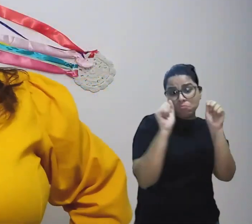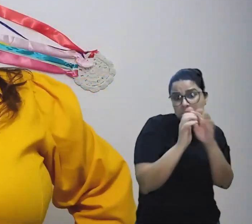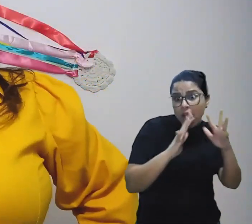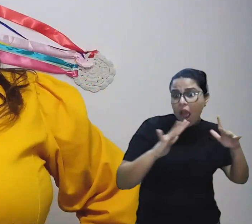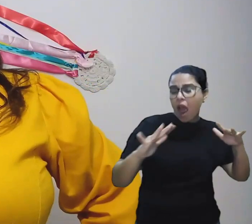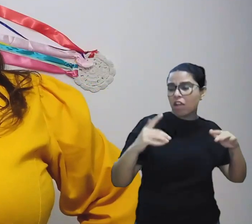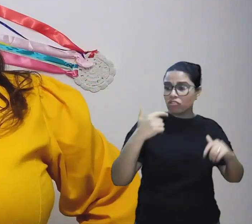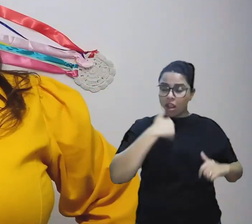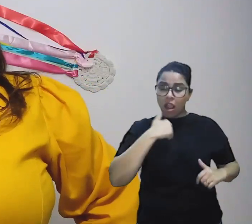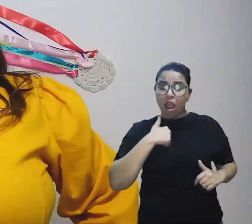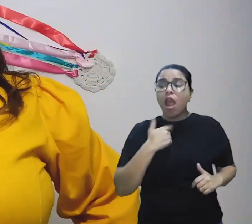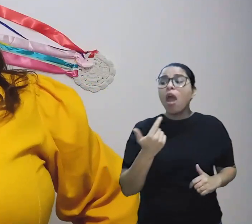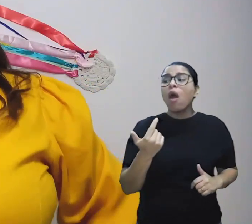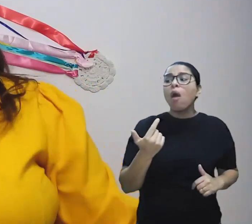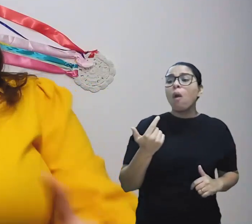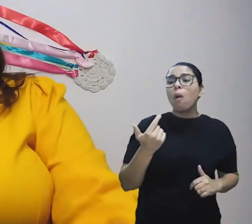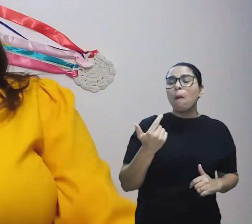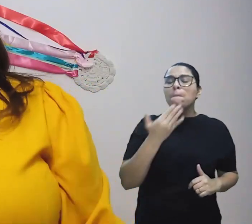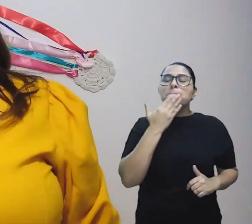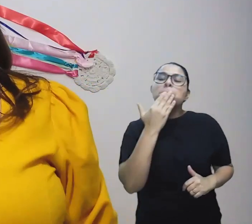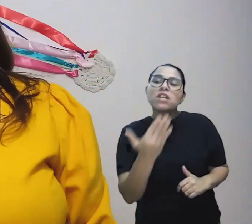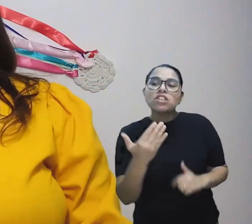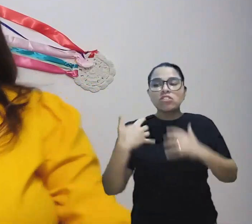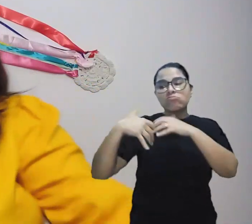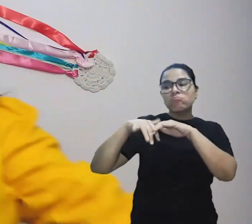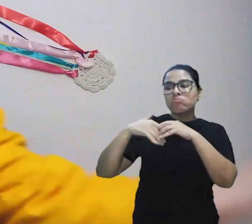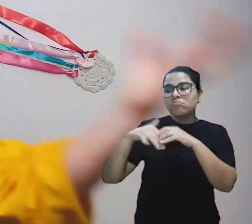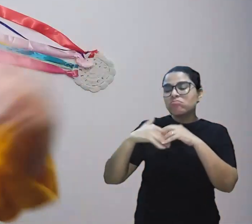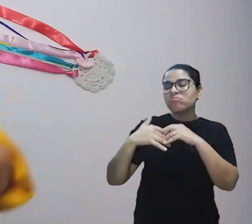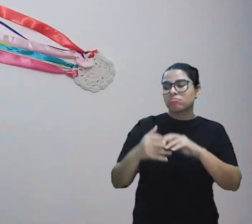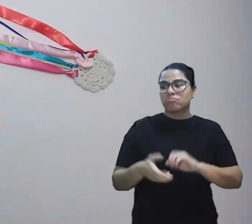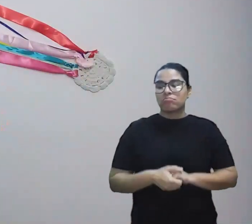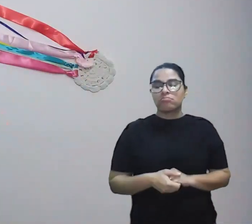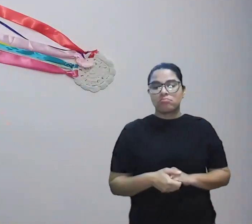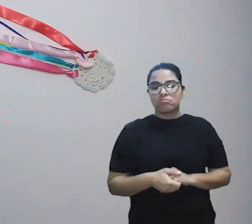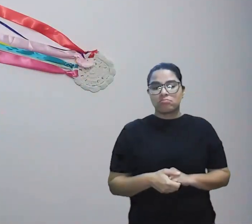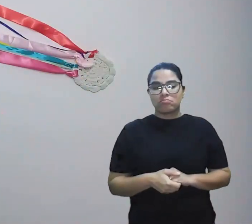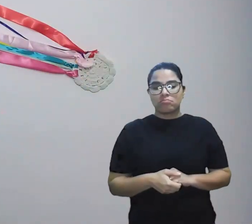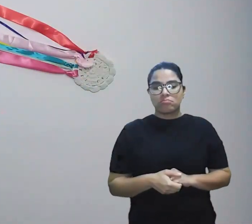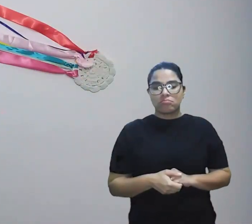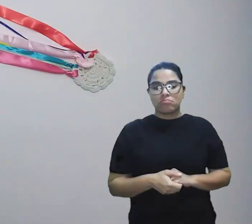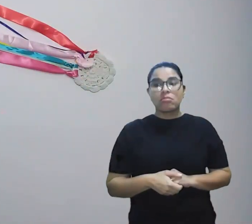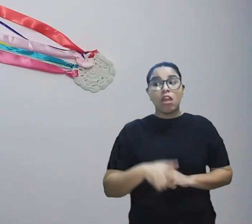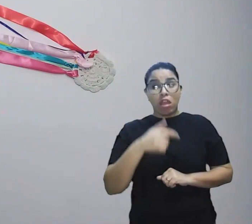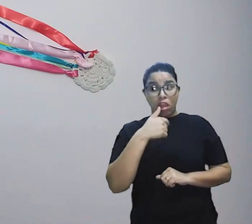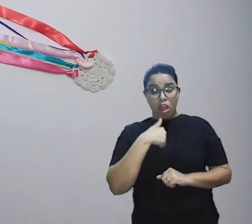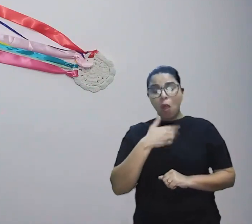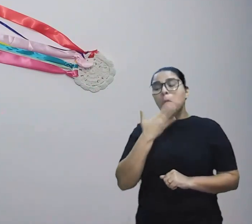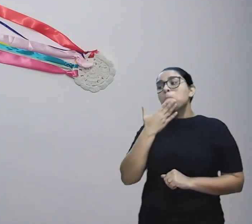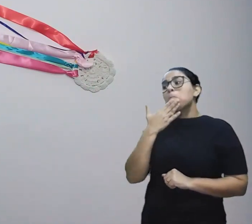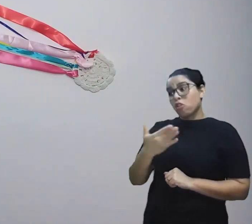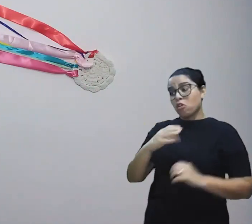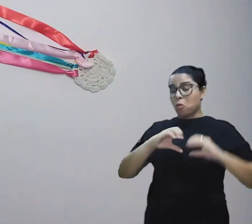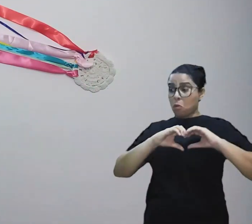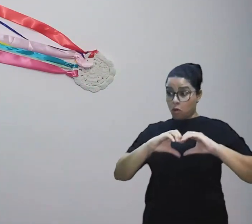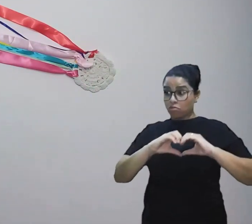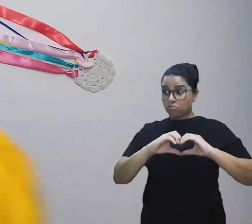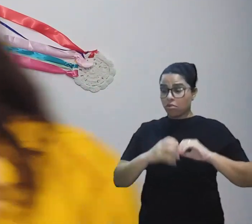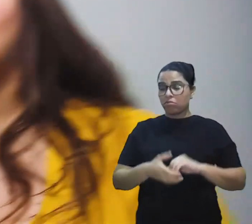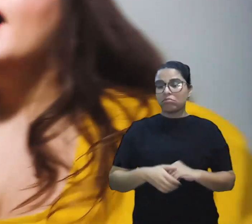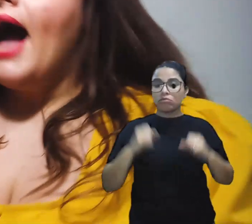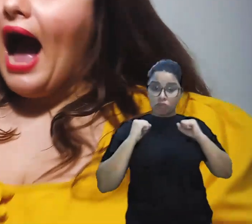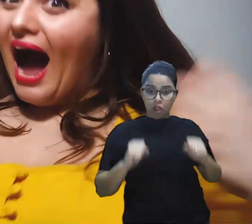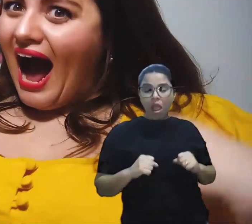um cérebro pra mim. O lenhador então falou: e eu vou pedir um coração. E a Dorothy